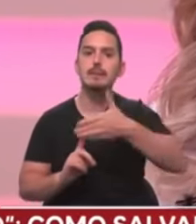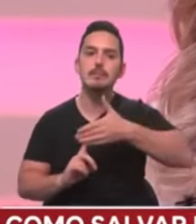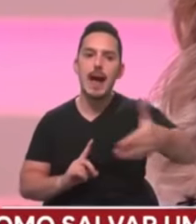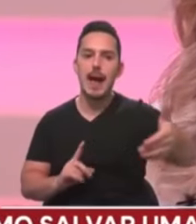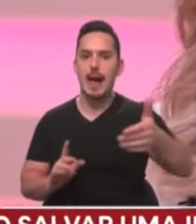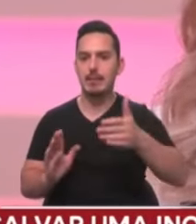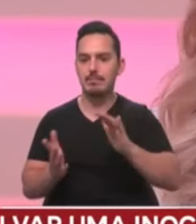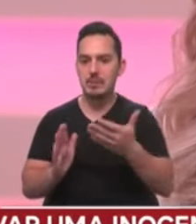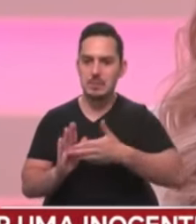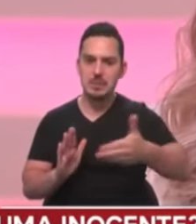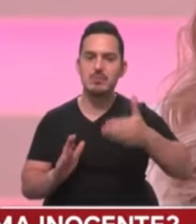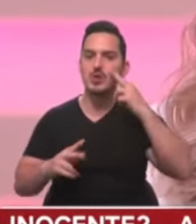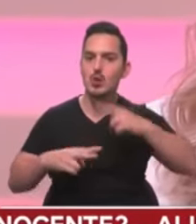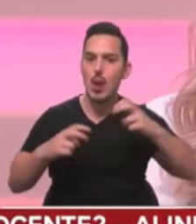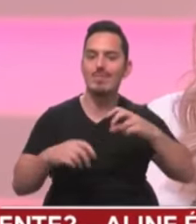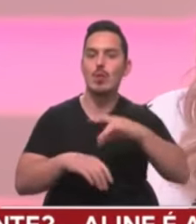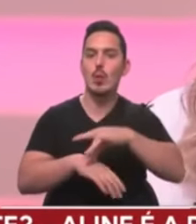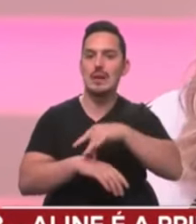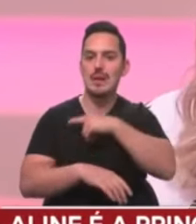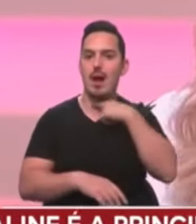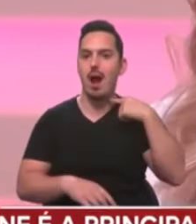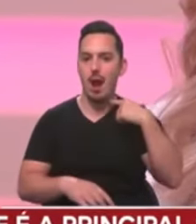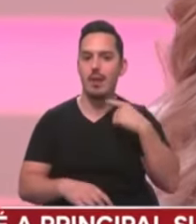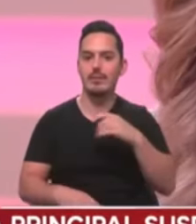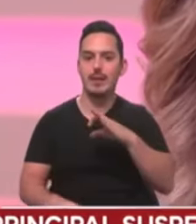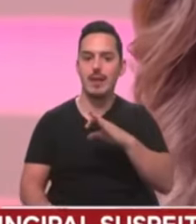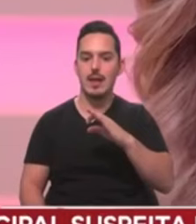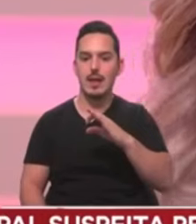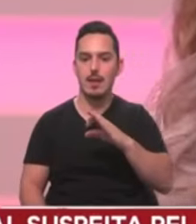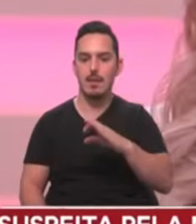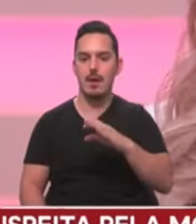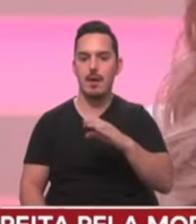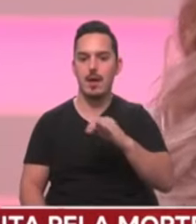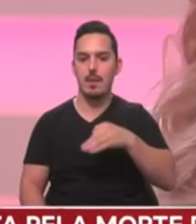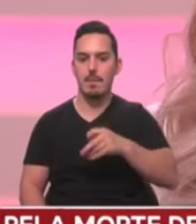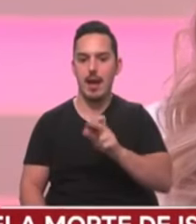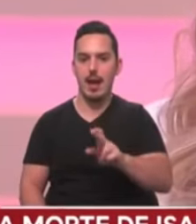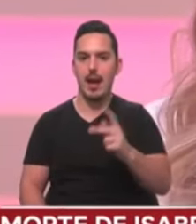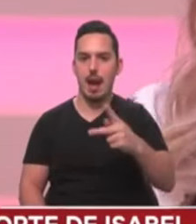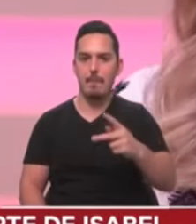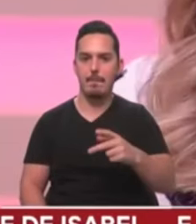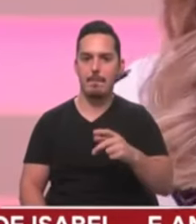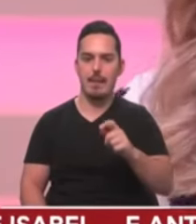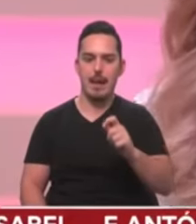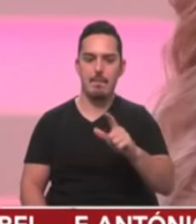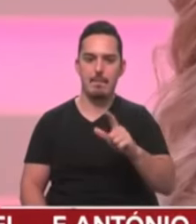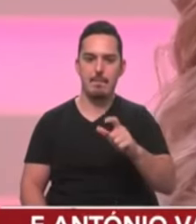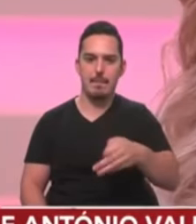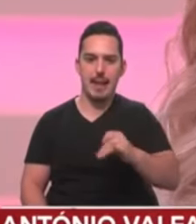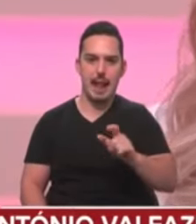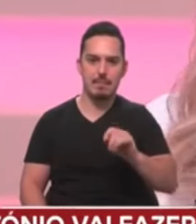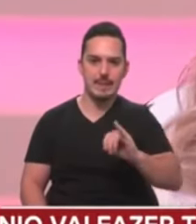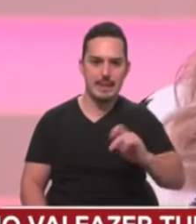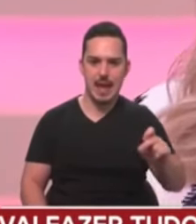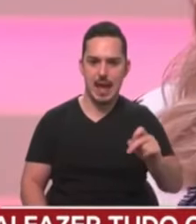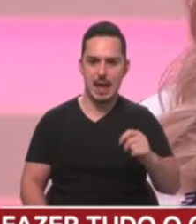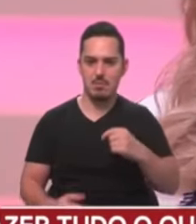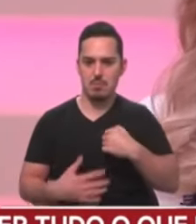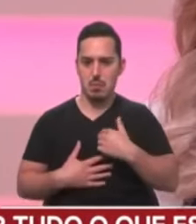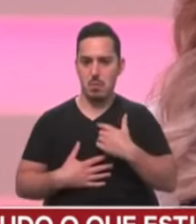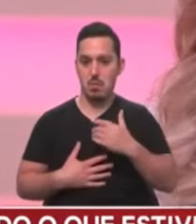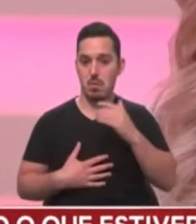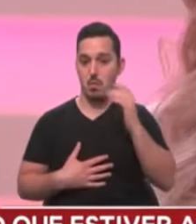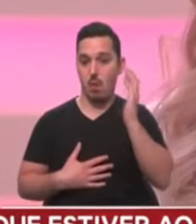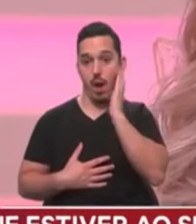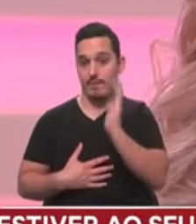semana, foi diagnosticada uma doença rara, que é a hipercapaplexia, um nome assim estranho, e eu, como enfermeira, também nunca tinha ouvido falar. E é